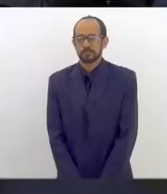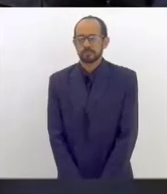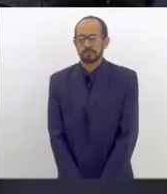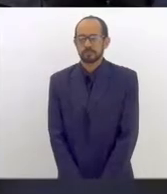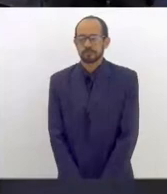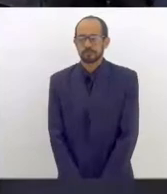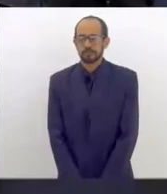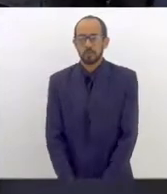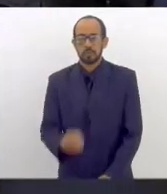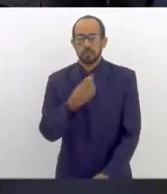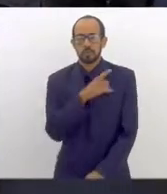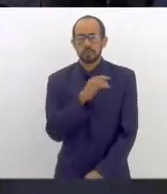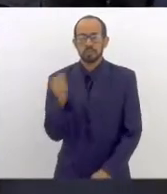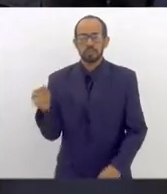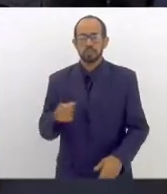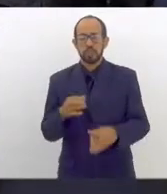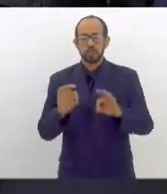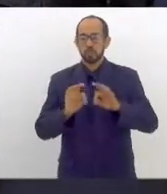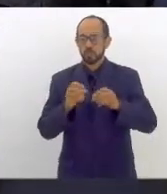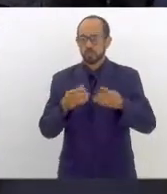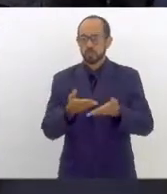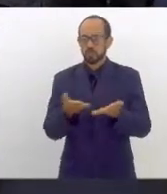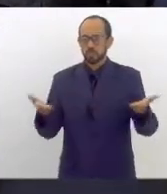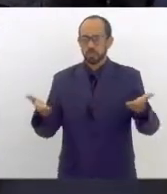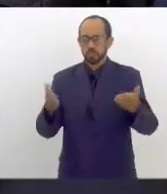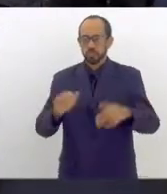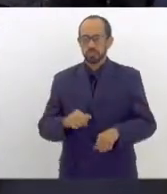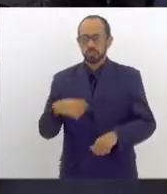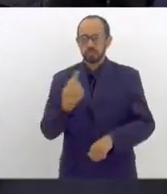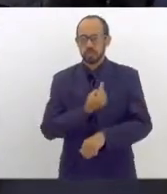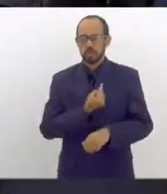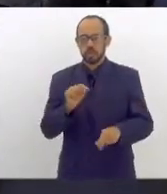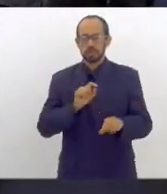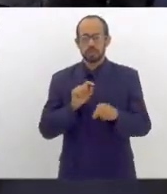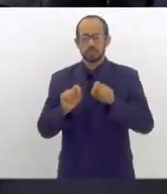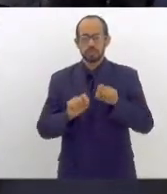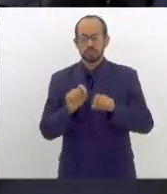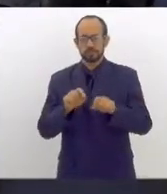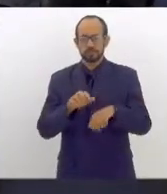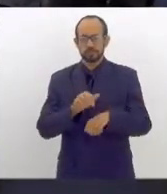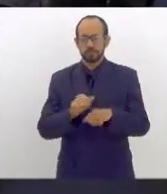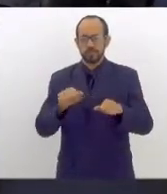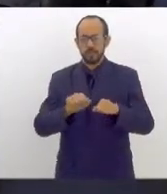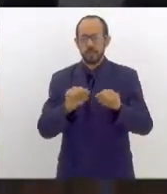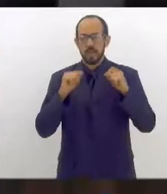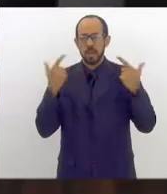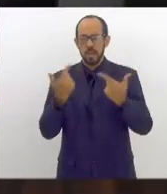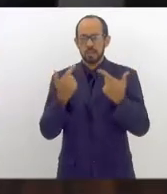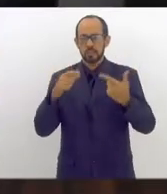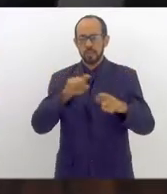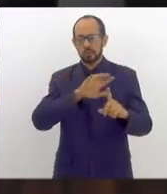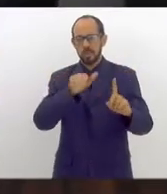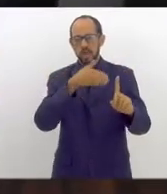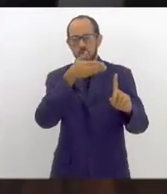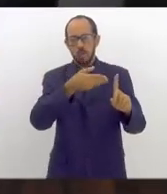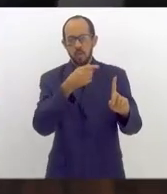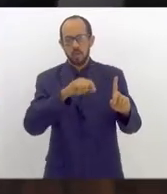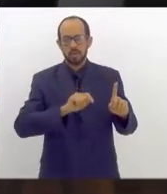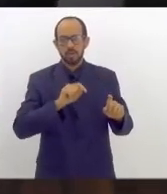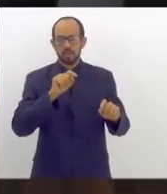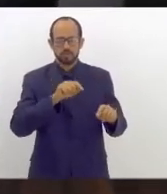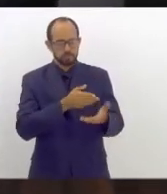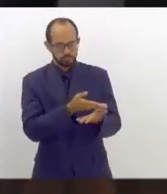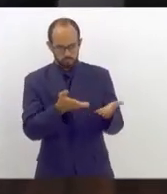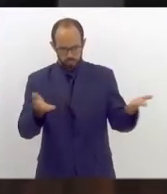Bom dia a todas e todos para nós a da Assembleia Legislativa é uma sermos